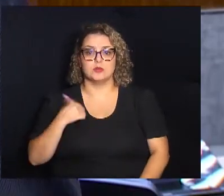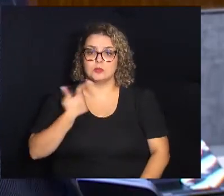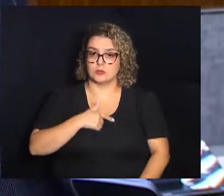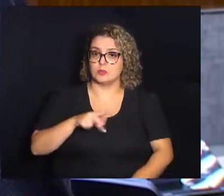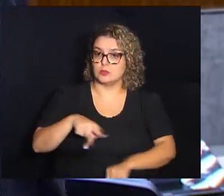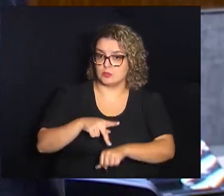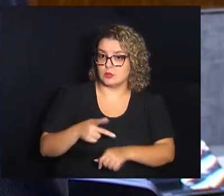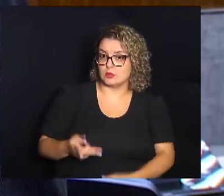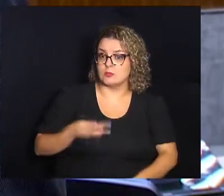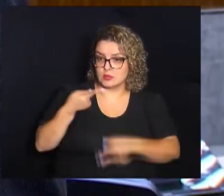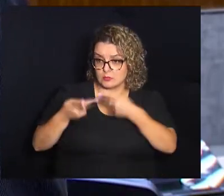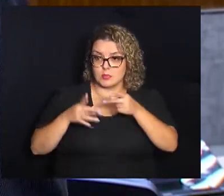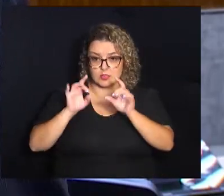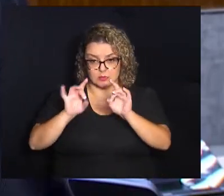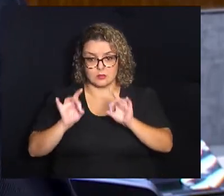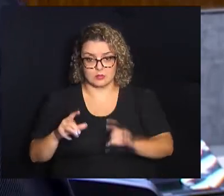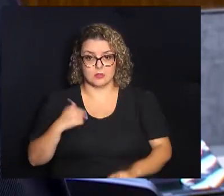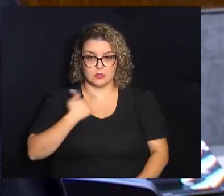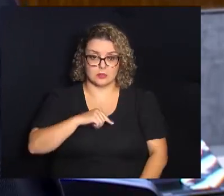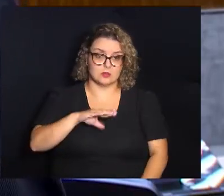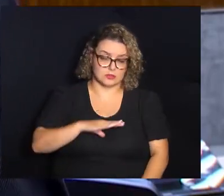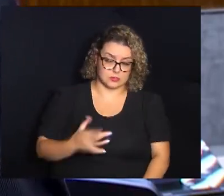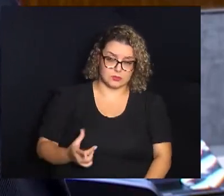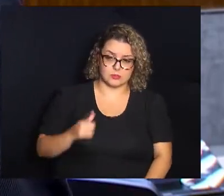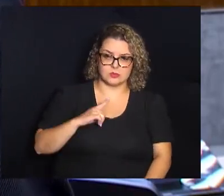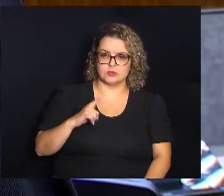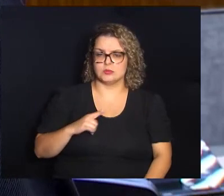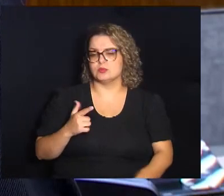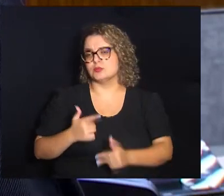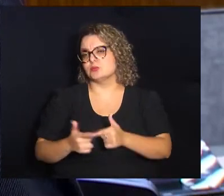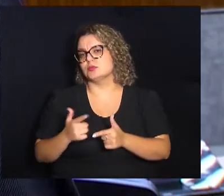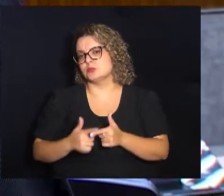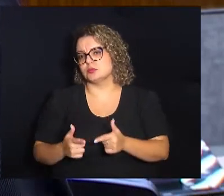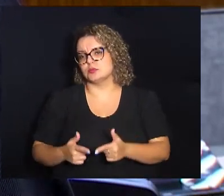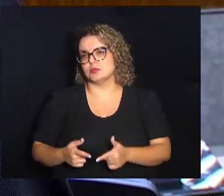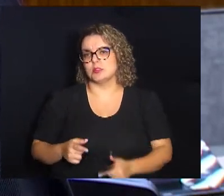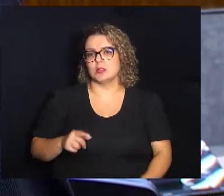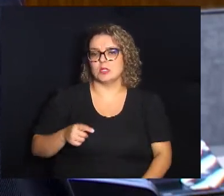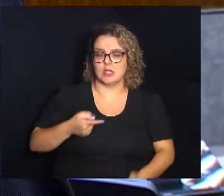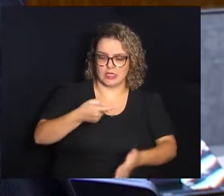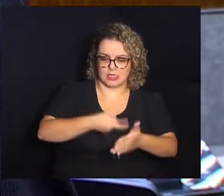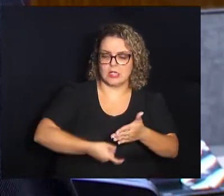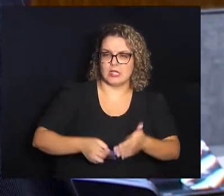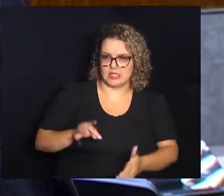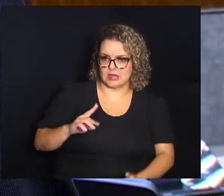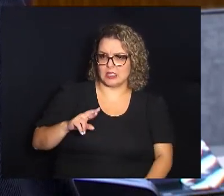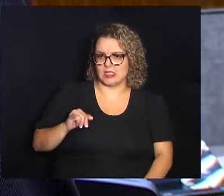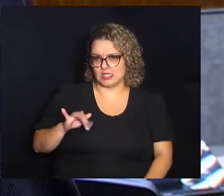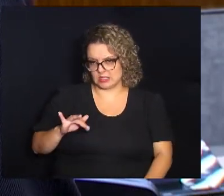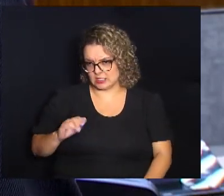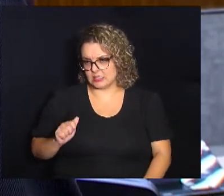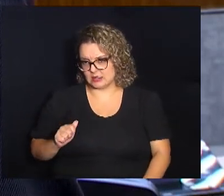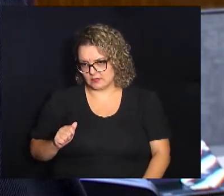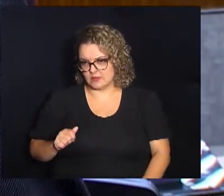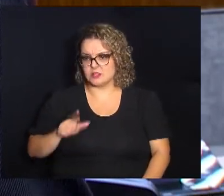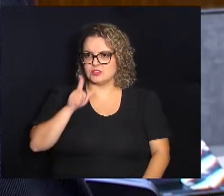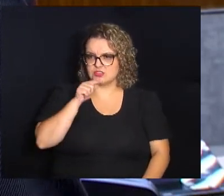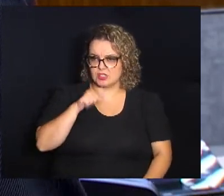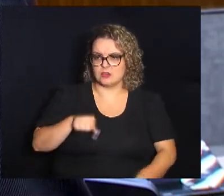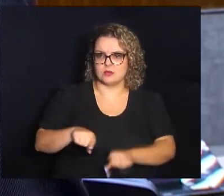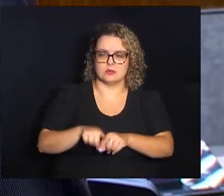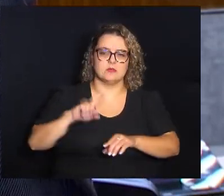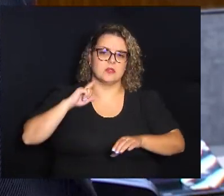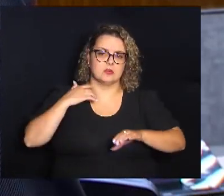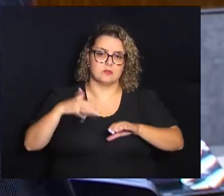mas falando especificamente da nossa cidade, nós tivemos um problema que a tarifa de água e esgoto na cidade de Campinas, de fato, ela tem um